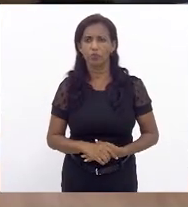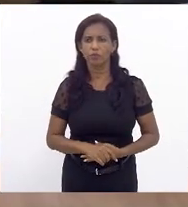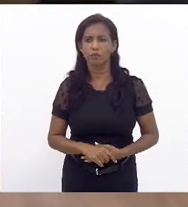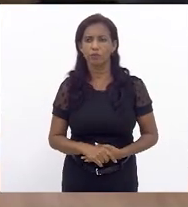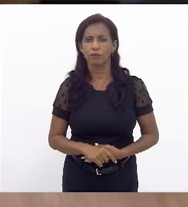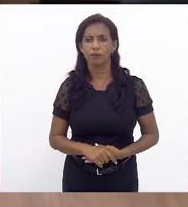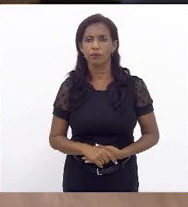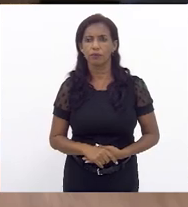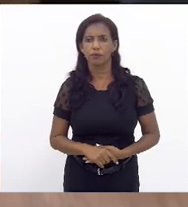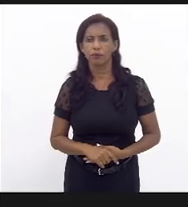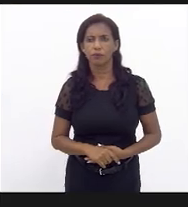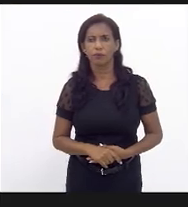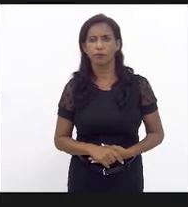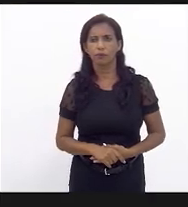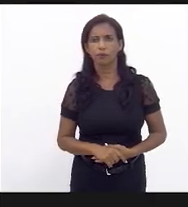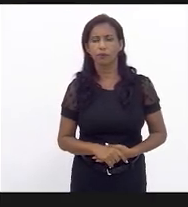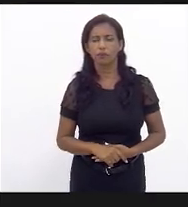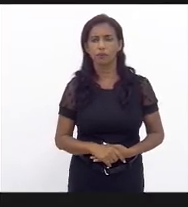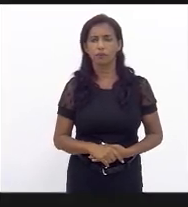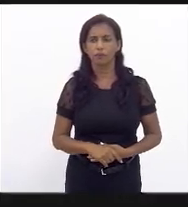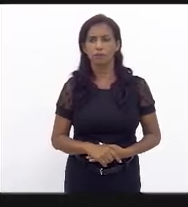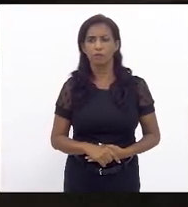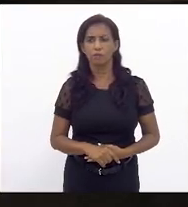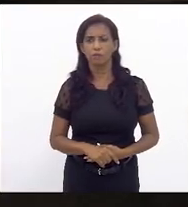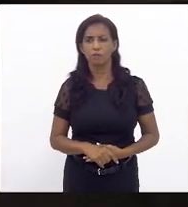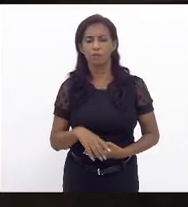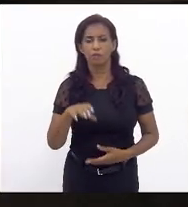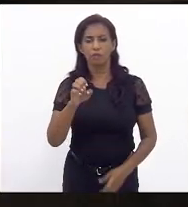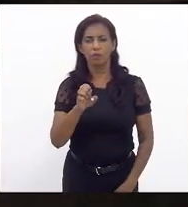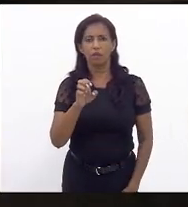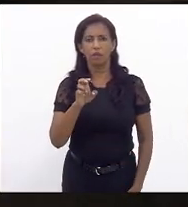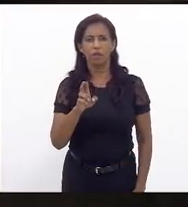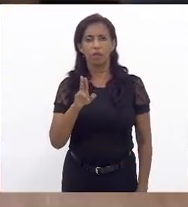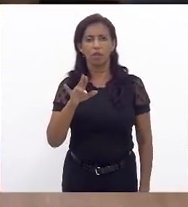Presidente, te ajuda. Deputado Eurico Júnior.